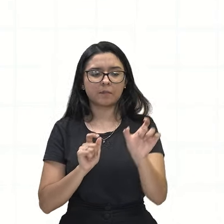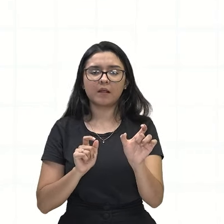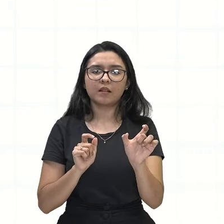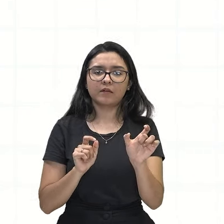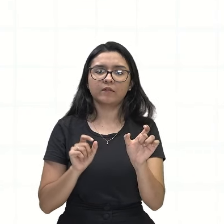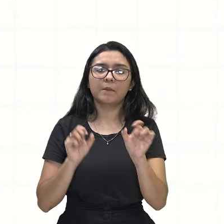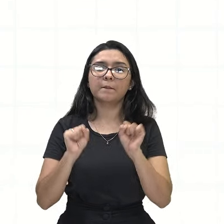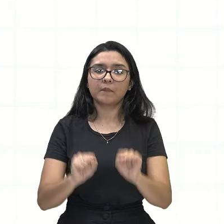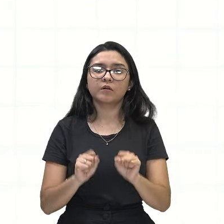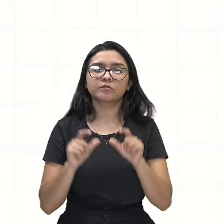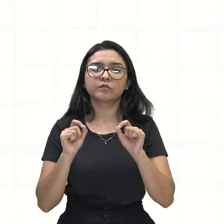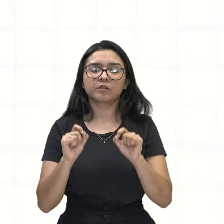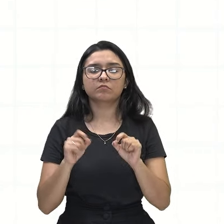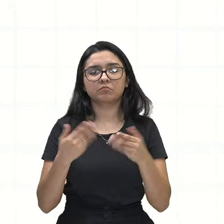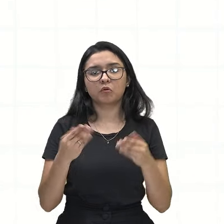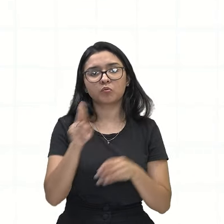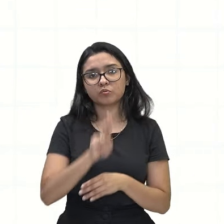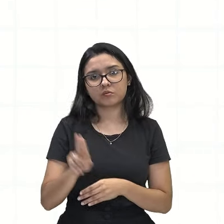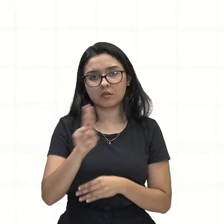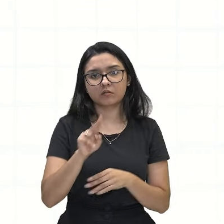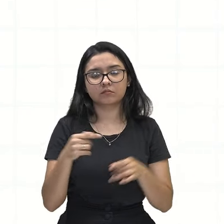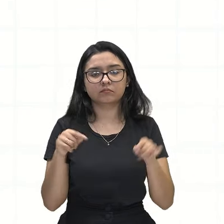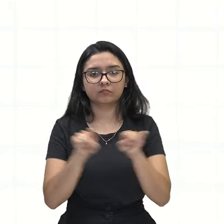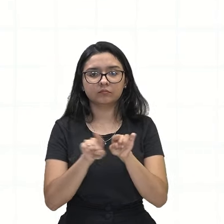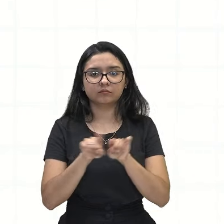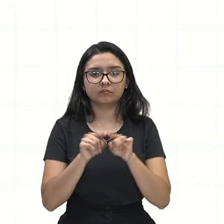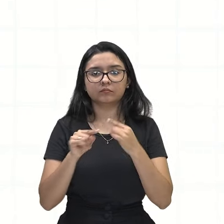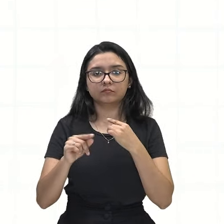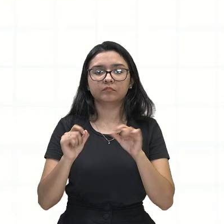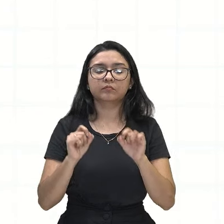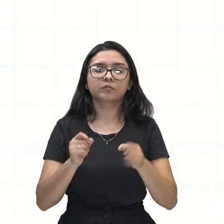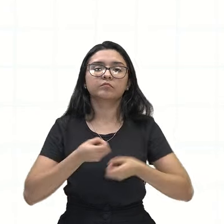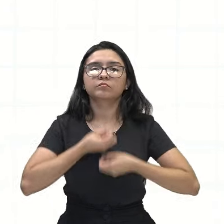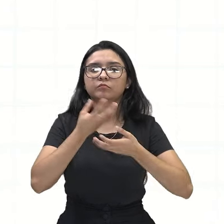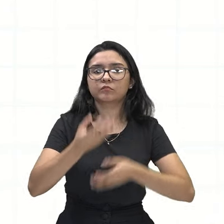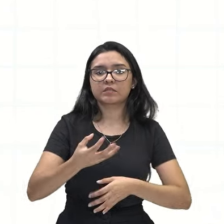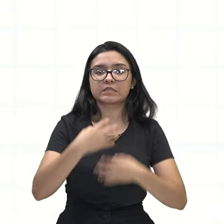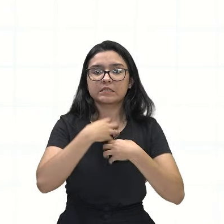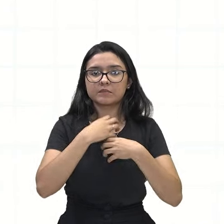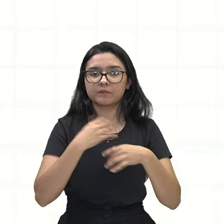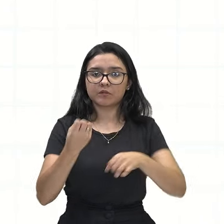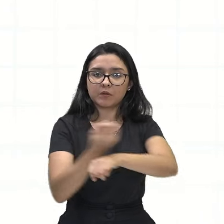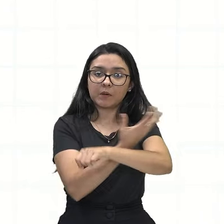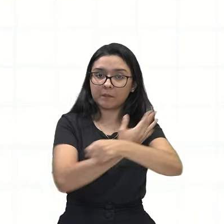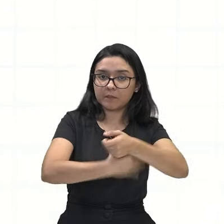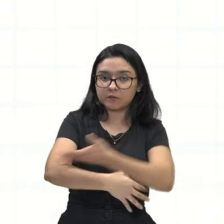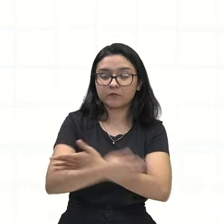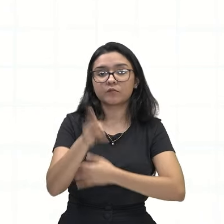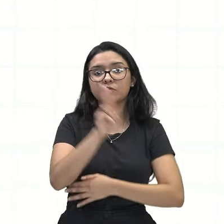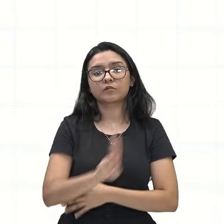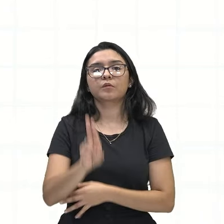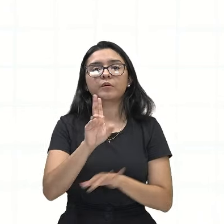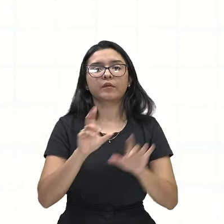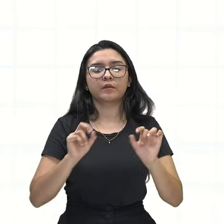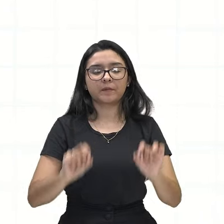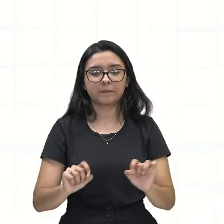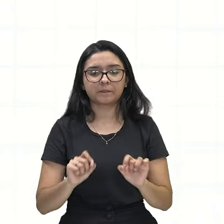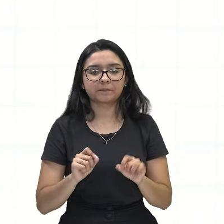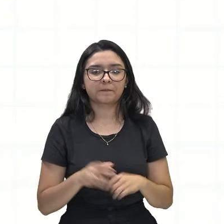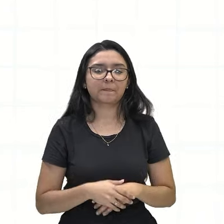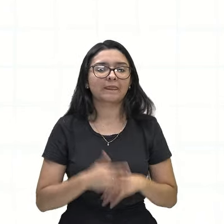ser limitadas ou inadequadas para expressar sentimentos ou emoções. Aí você vai utilizar